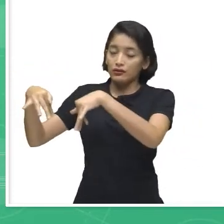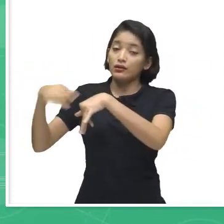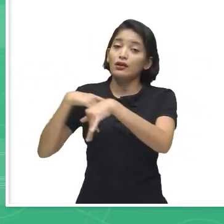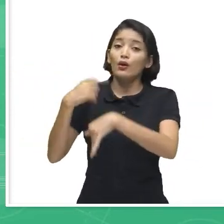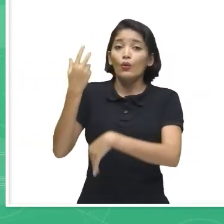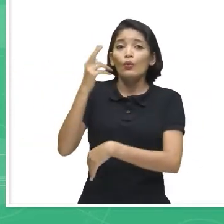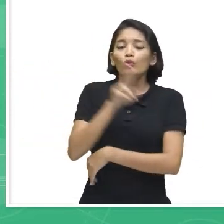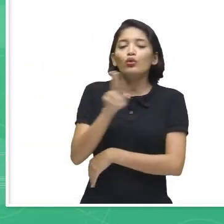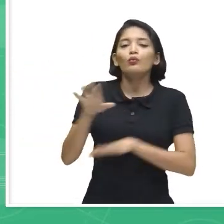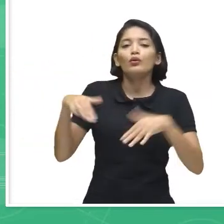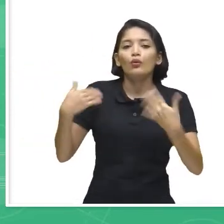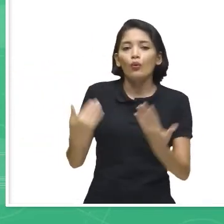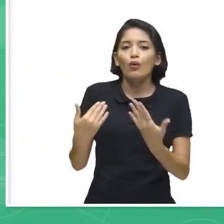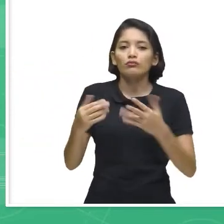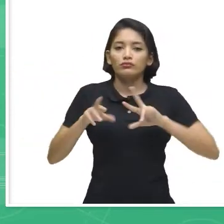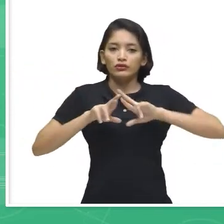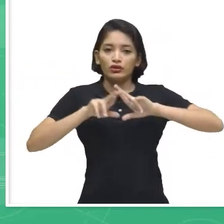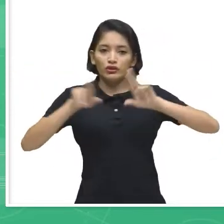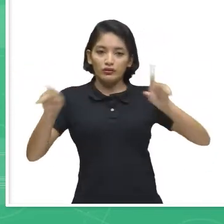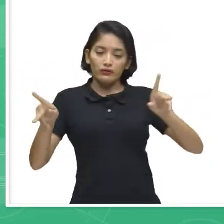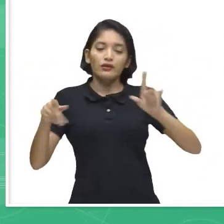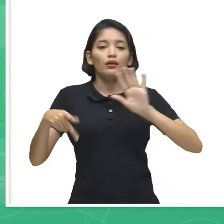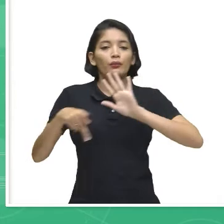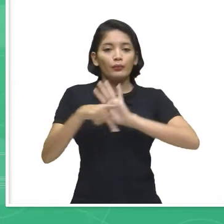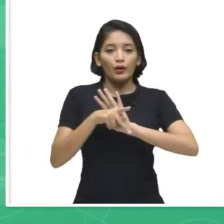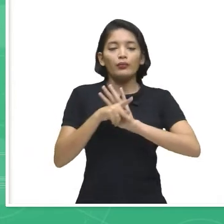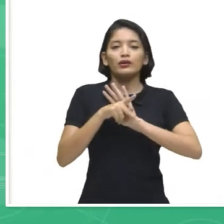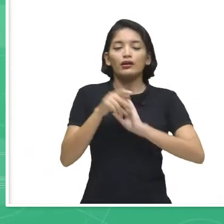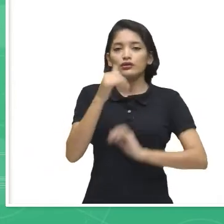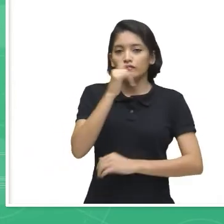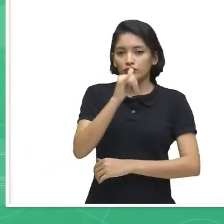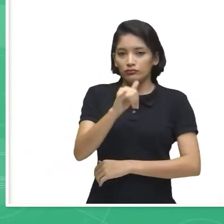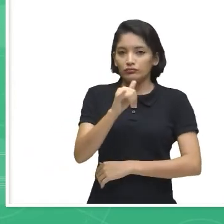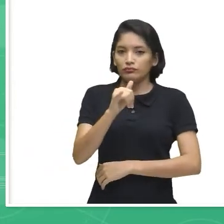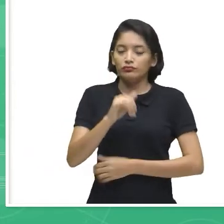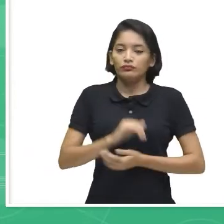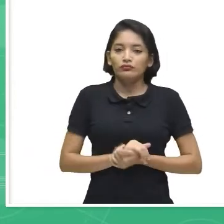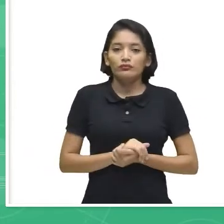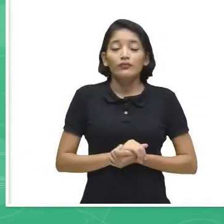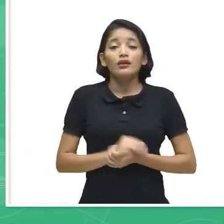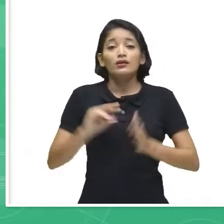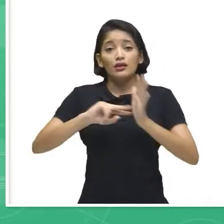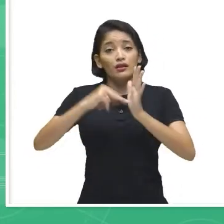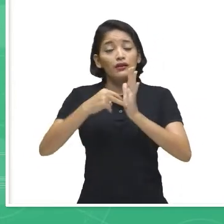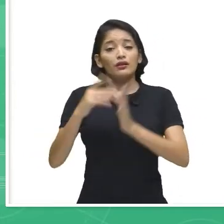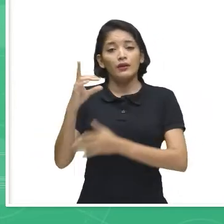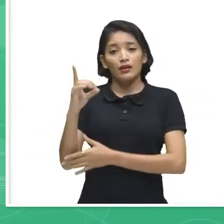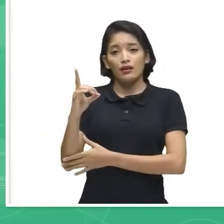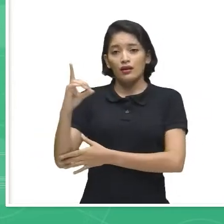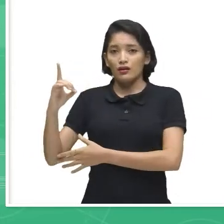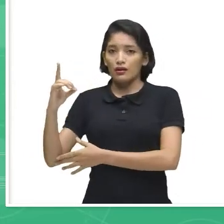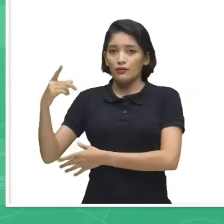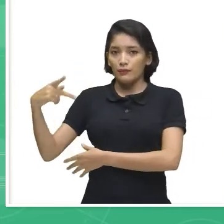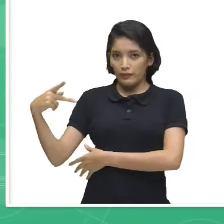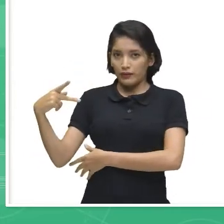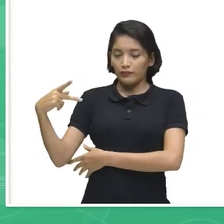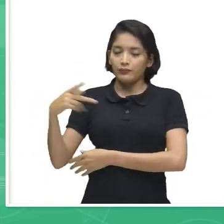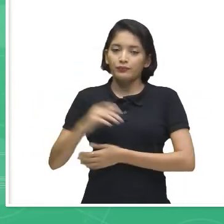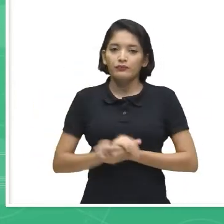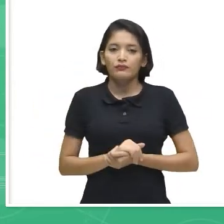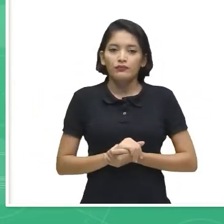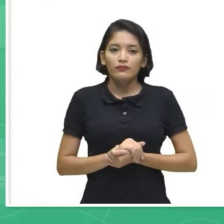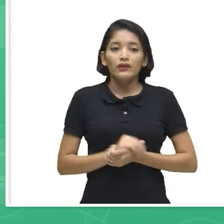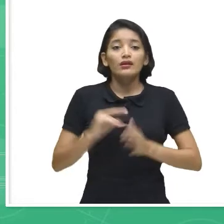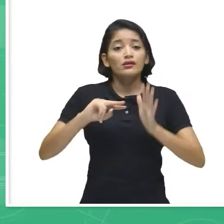comum. Nós chamamos de diferença de potencial, também chamada de DDP, tá certo? DDP é diferença